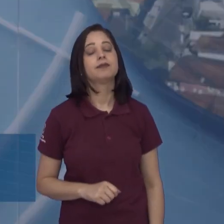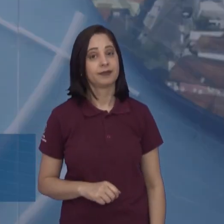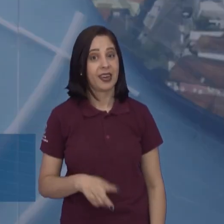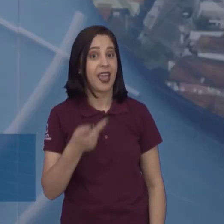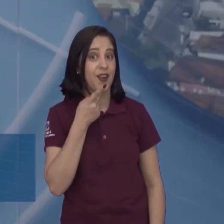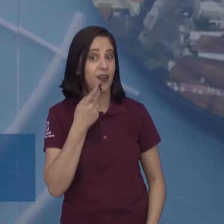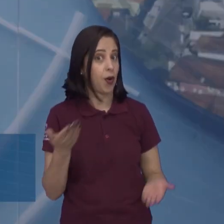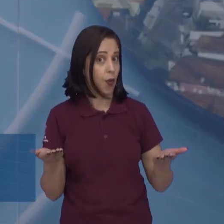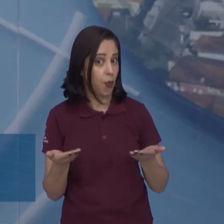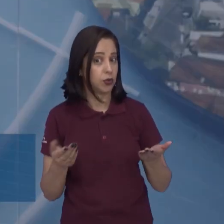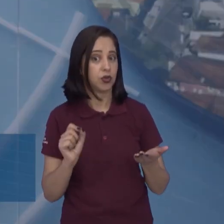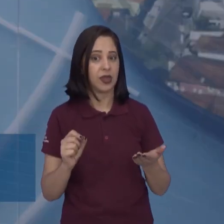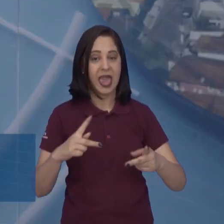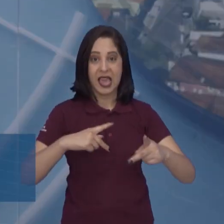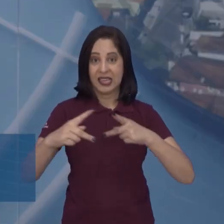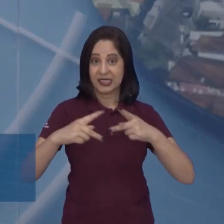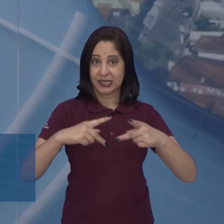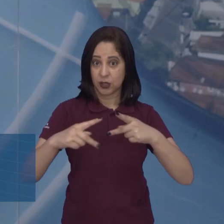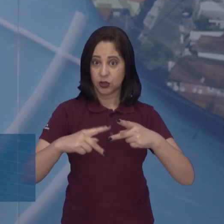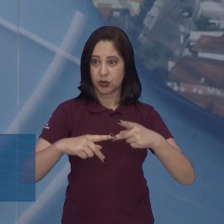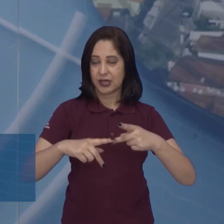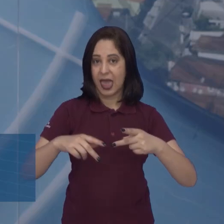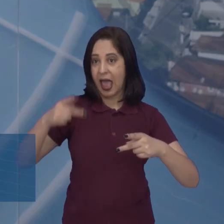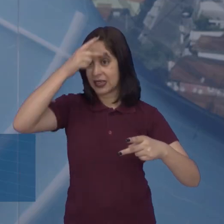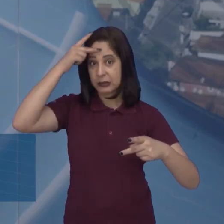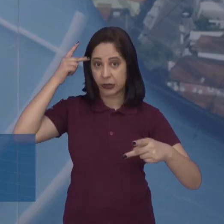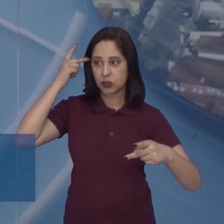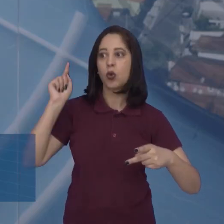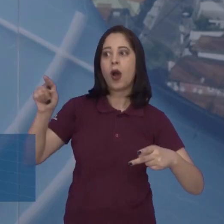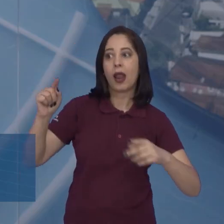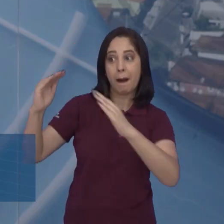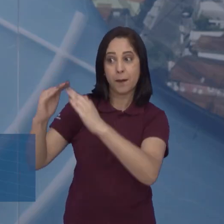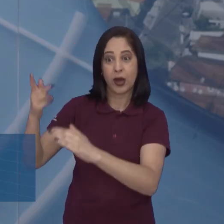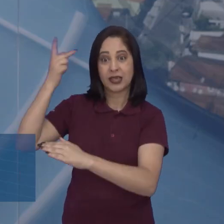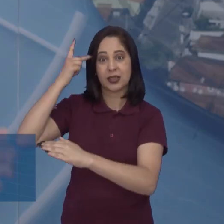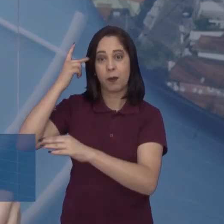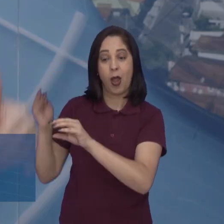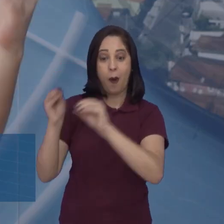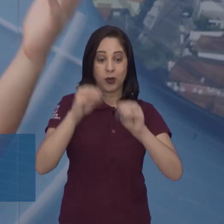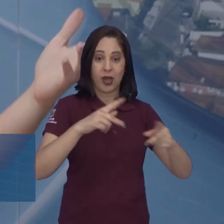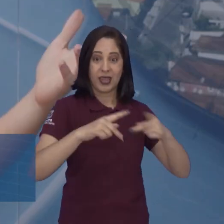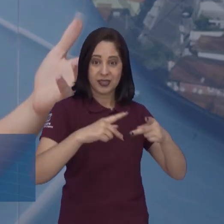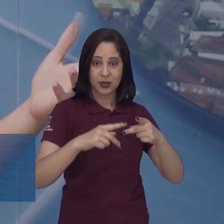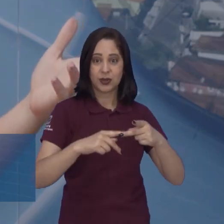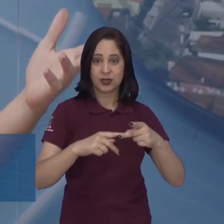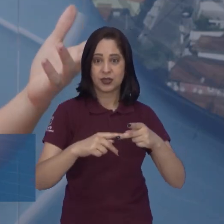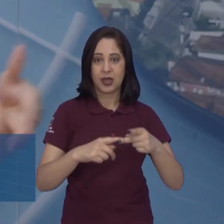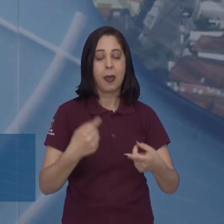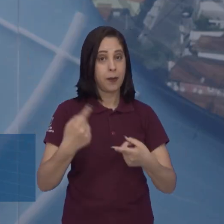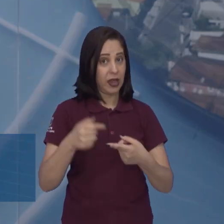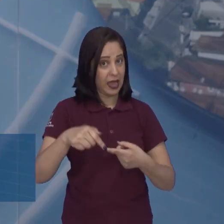programa de hoje que São José está sendo um refúgio para muitos paulistanos, né? Até para não perder essa característica, porque é uma cidade